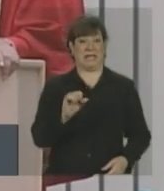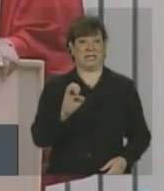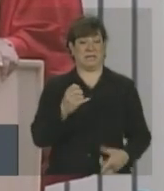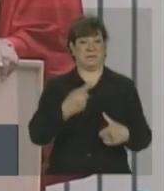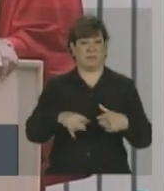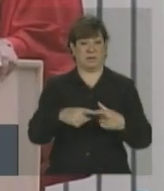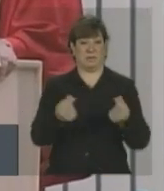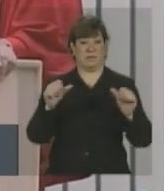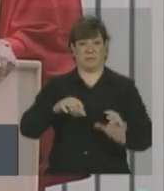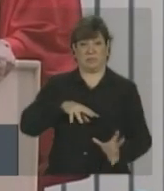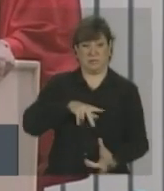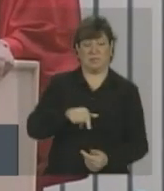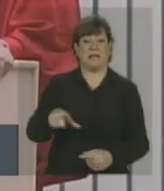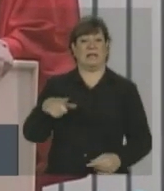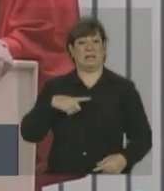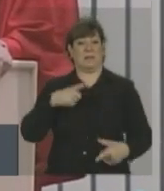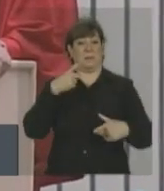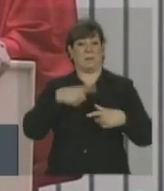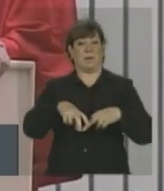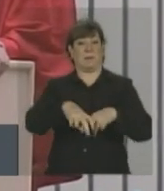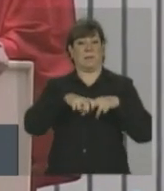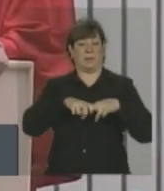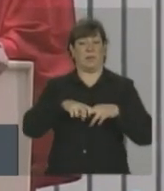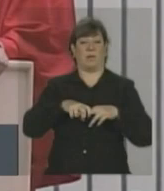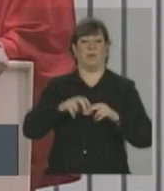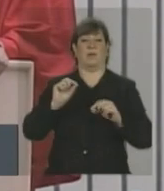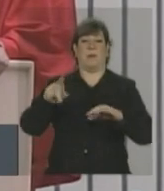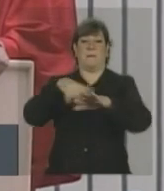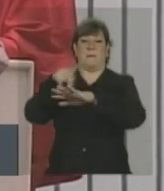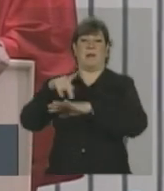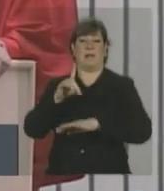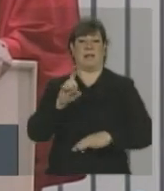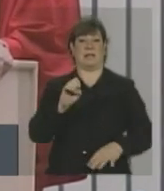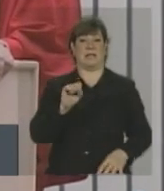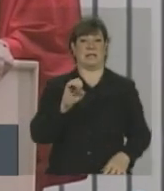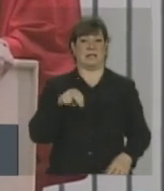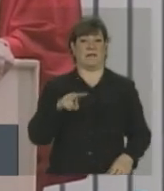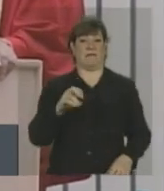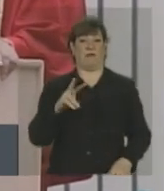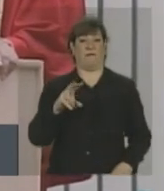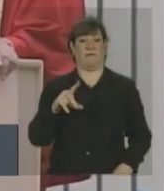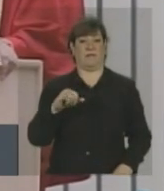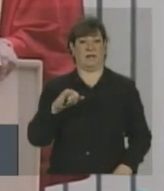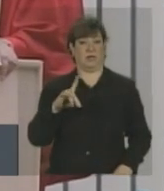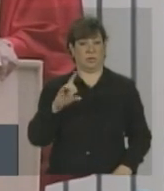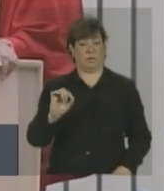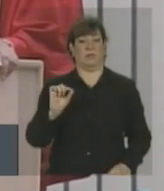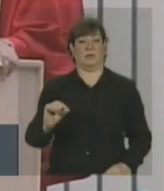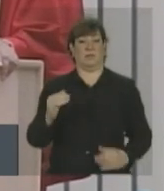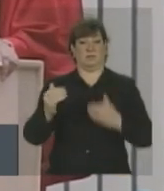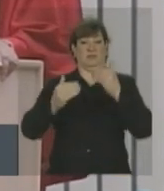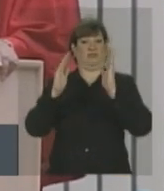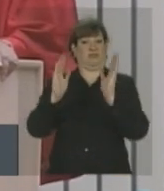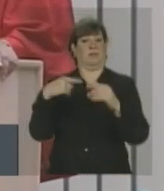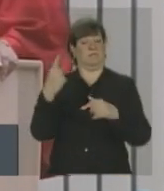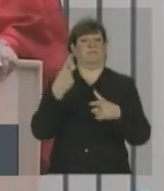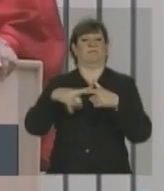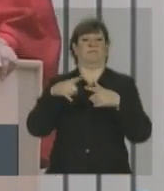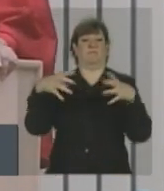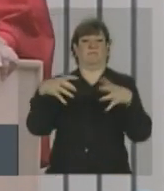origem no mundo desenvolvido. Ela não será superada por meio de meras medidas de